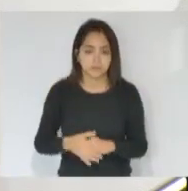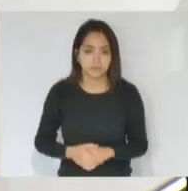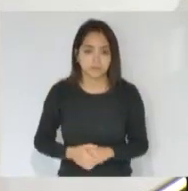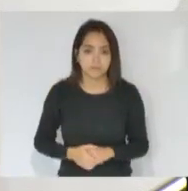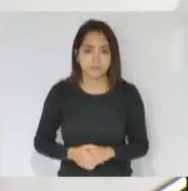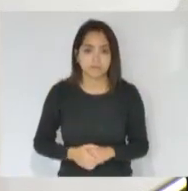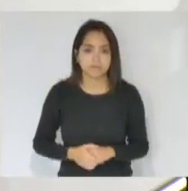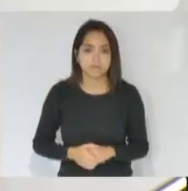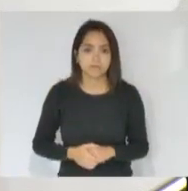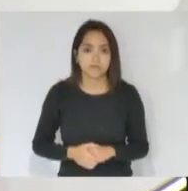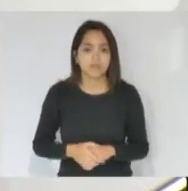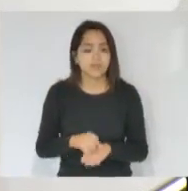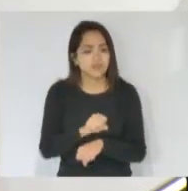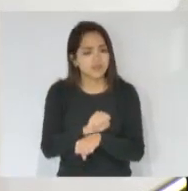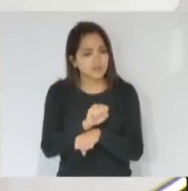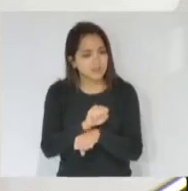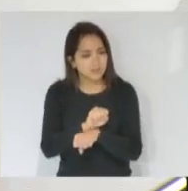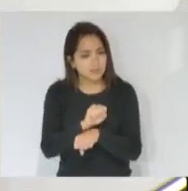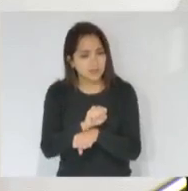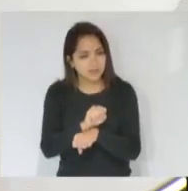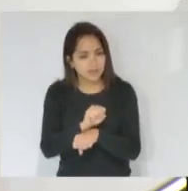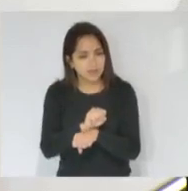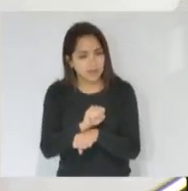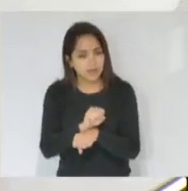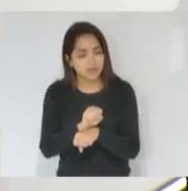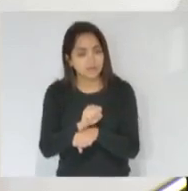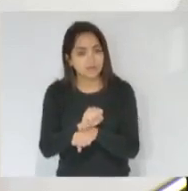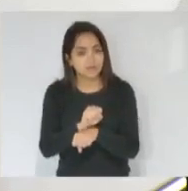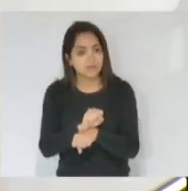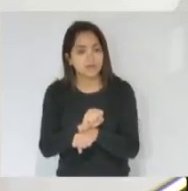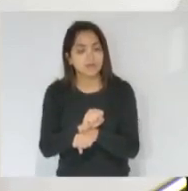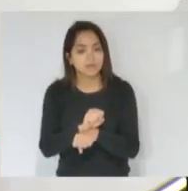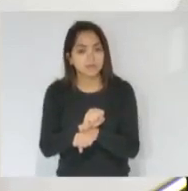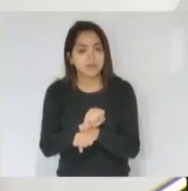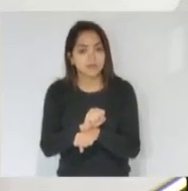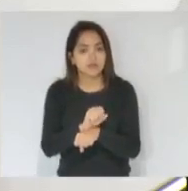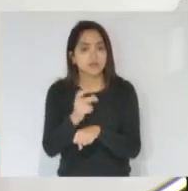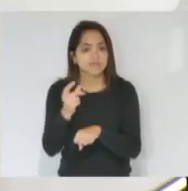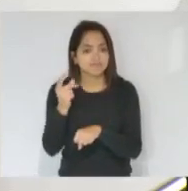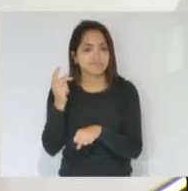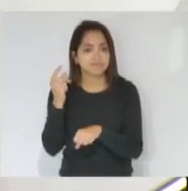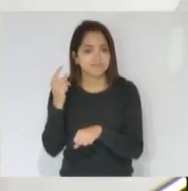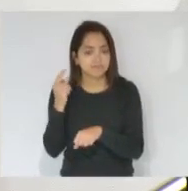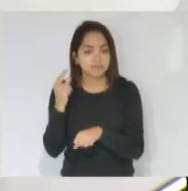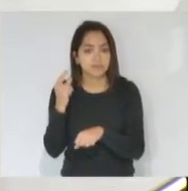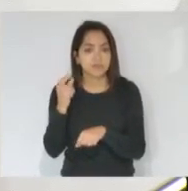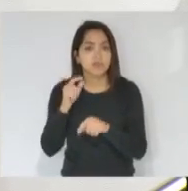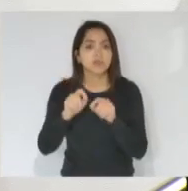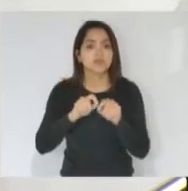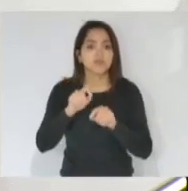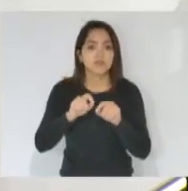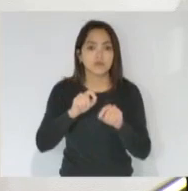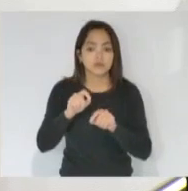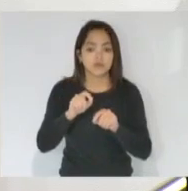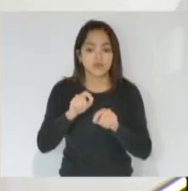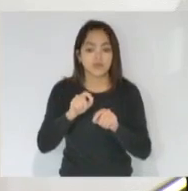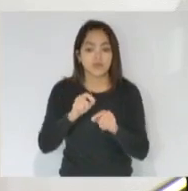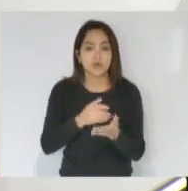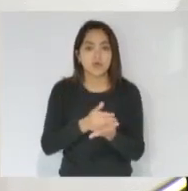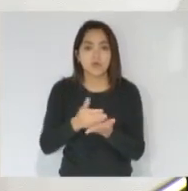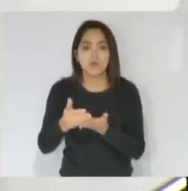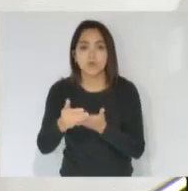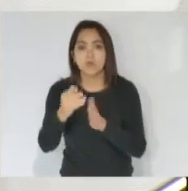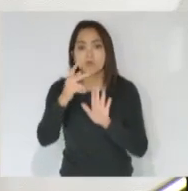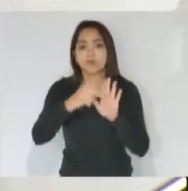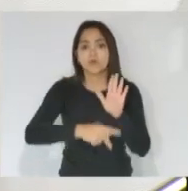que esperávamos já por algum tempo e que foi o lançamento do programa